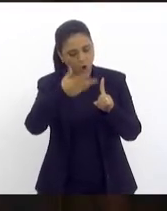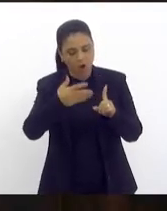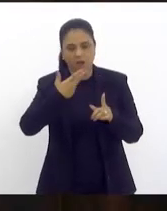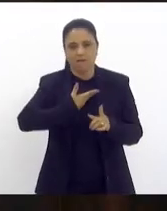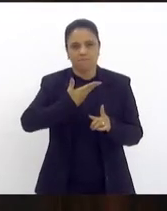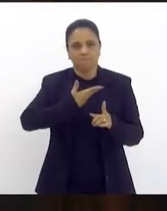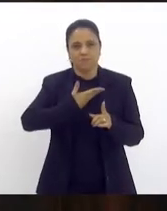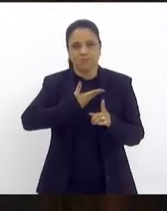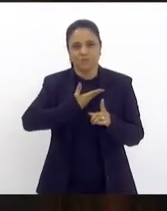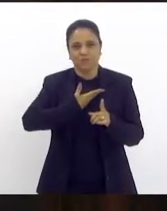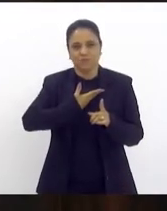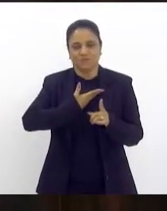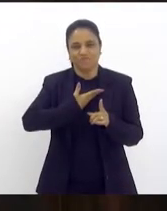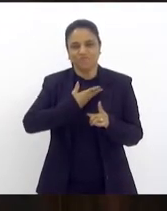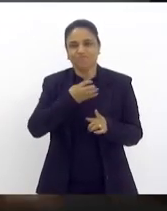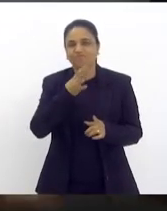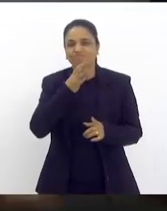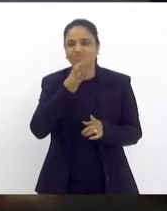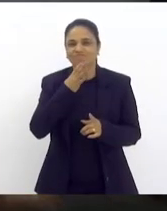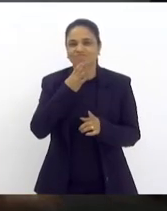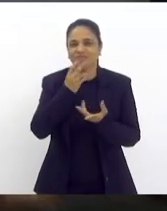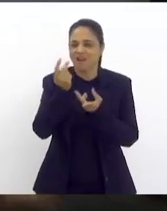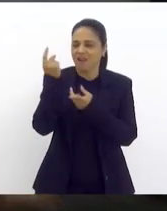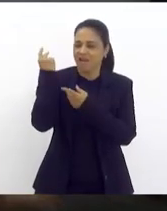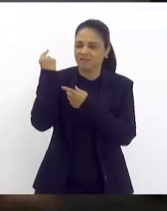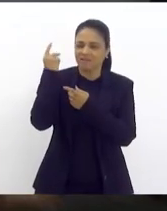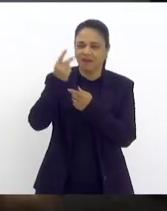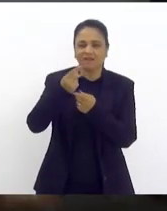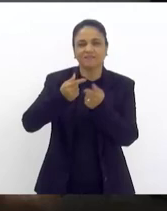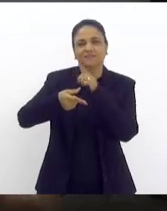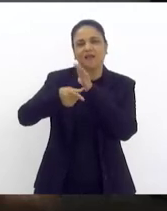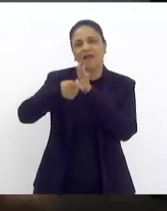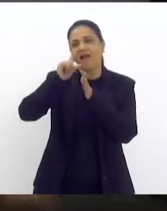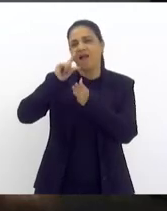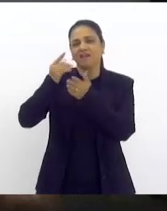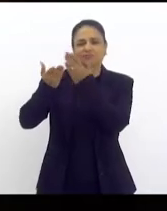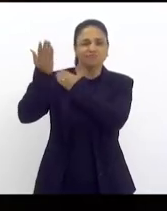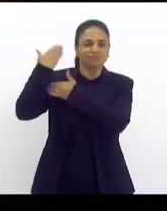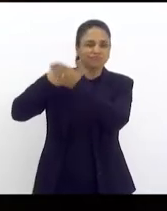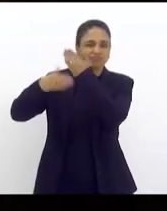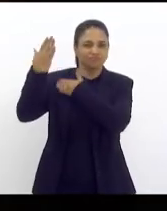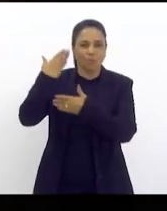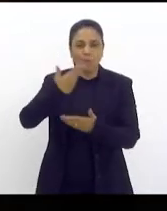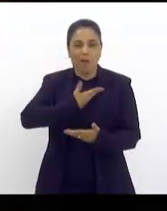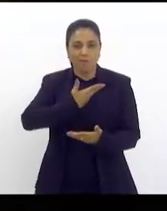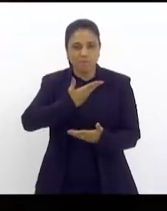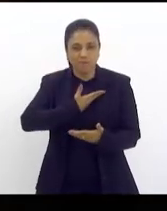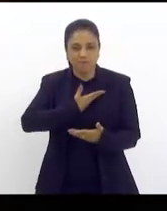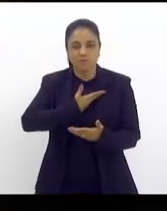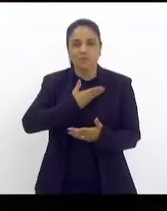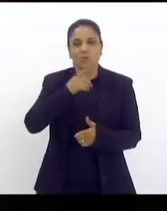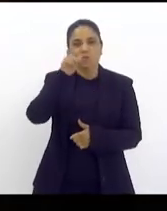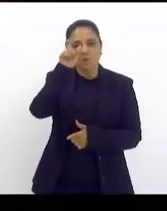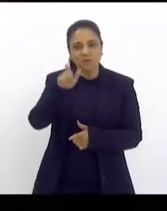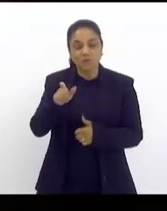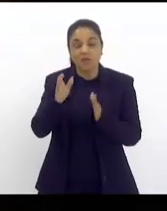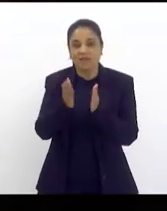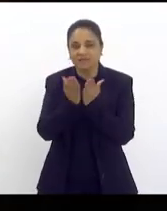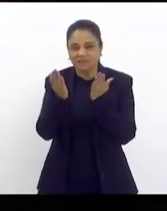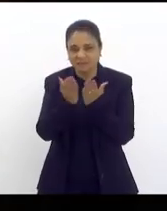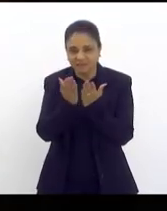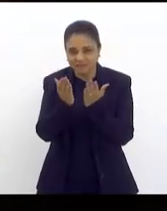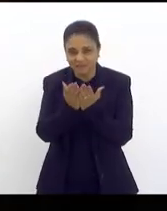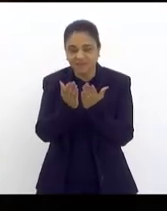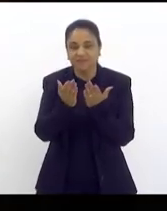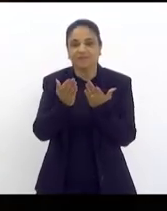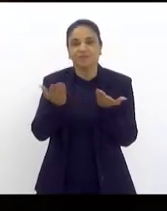de ter conhecido você muito mais tempo do que você como político. Com você conhecer como amigo, como cristão, depois como profissional.